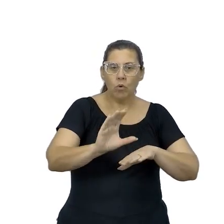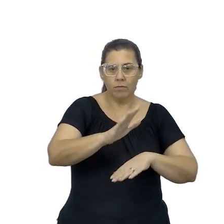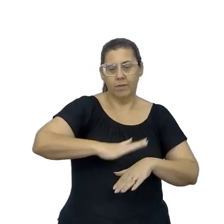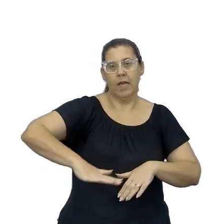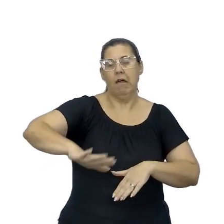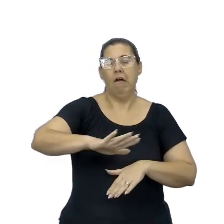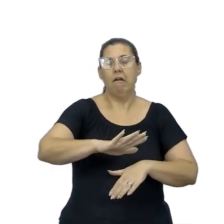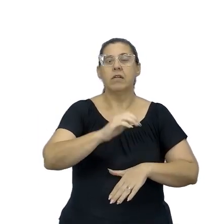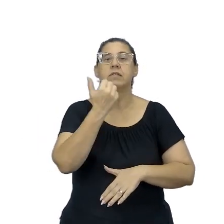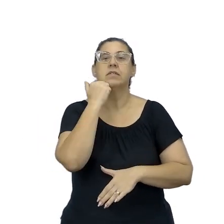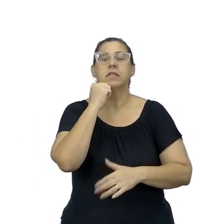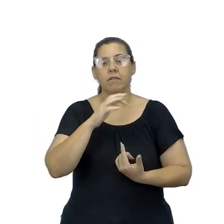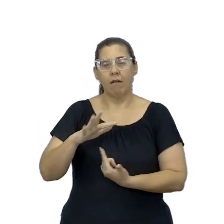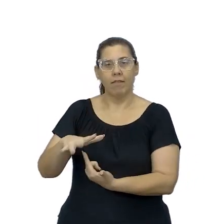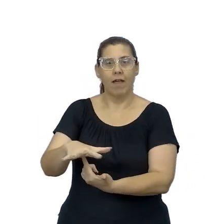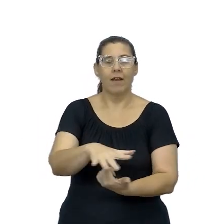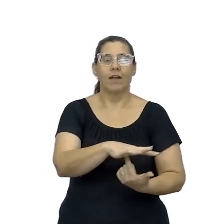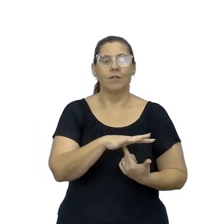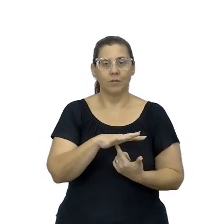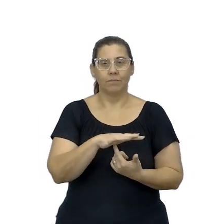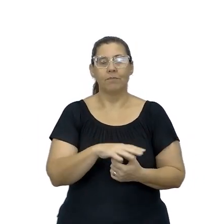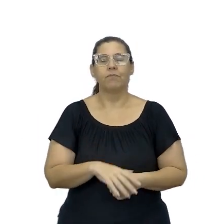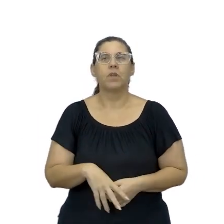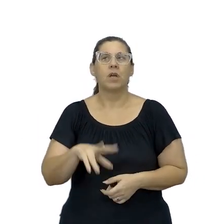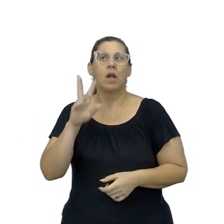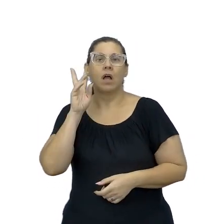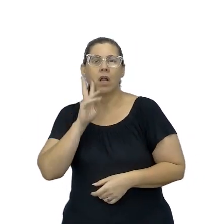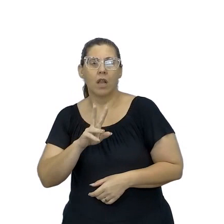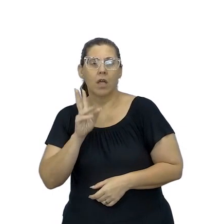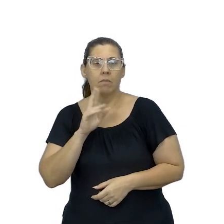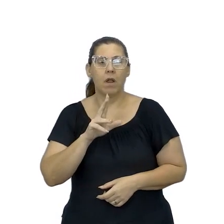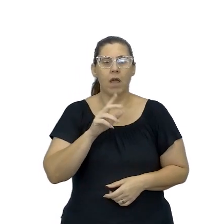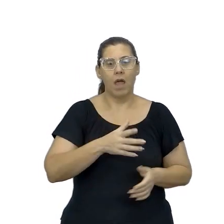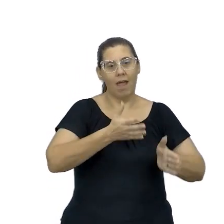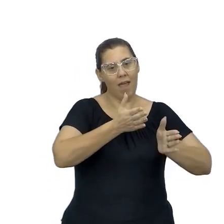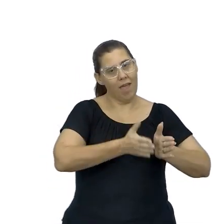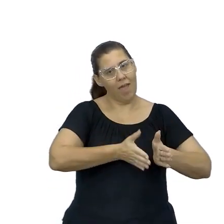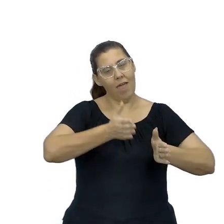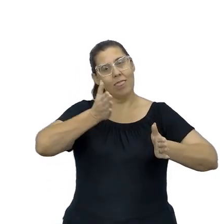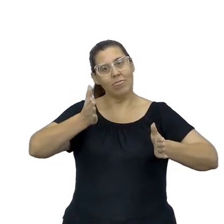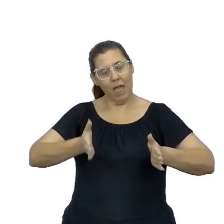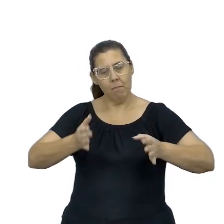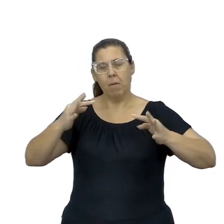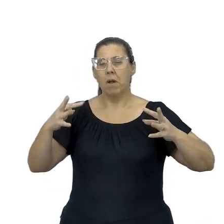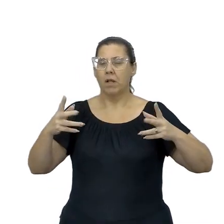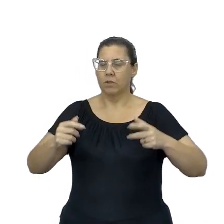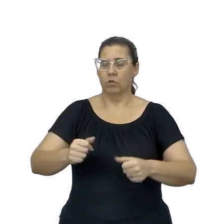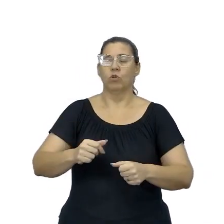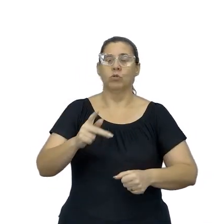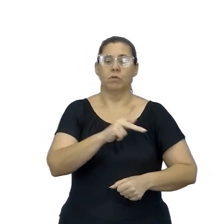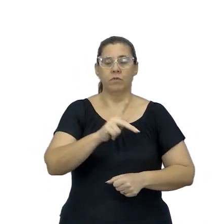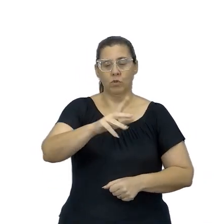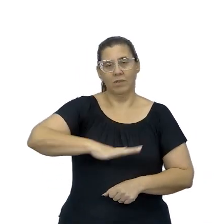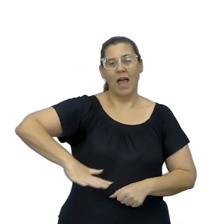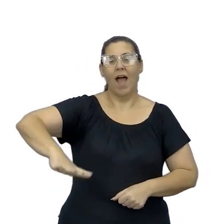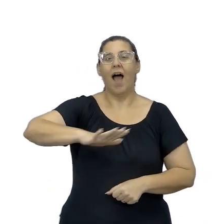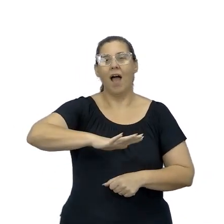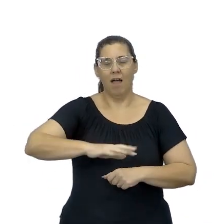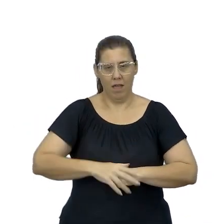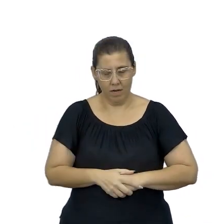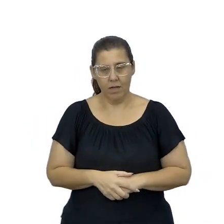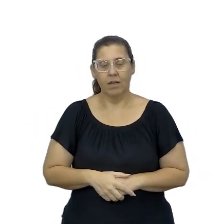Ciências da Natureza, Então, hoje, lembrando, é uma formação de etapa para todos os professores da área, Então, professores que